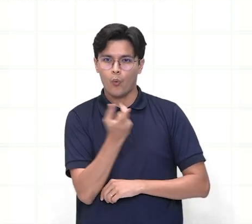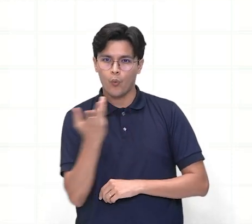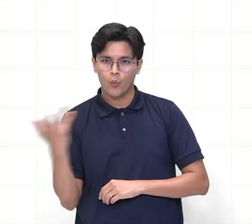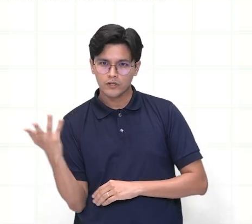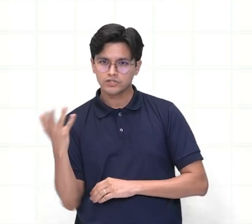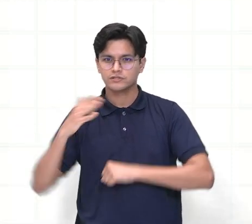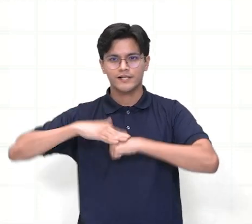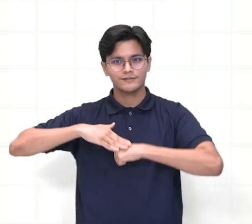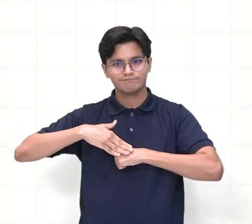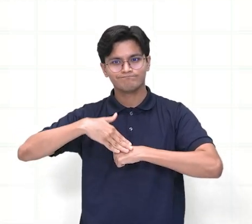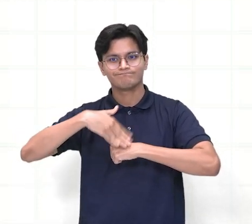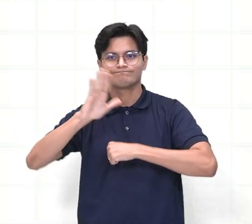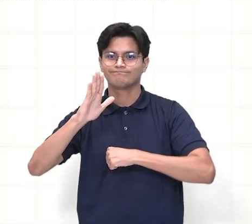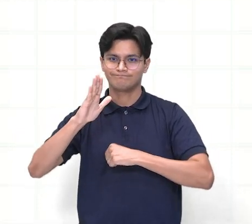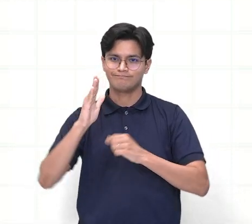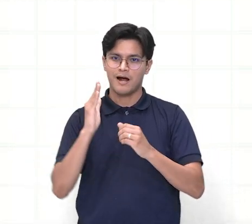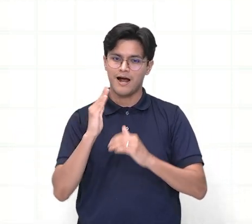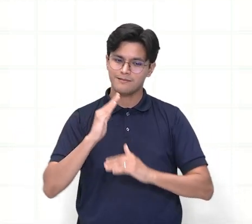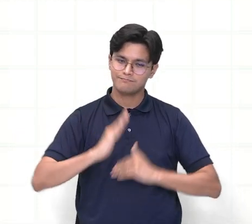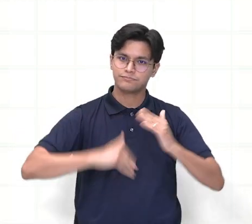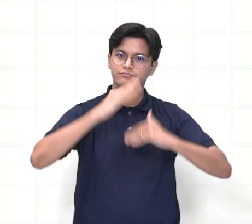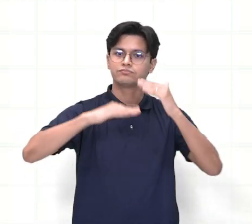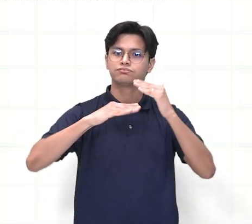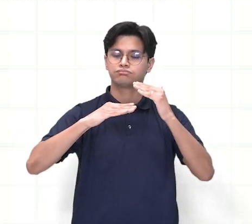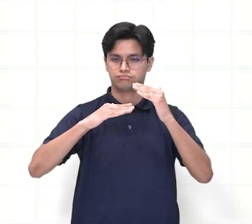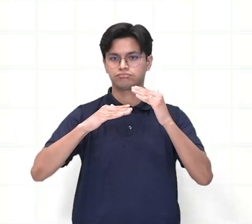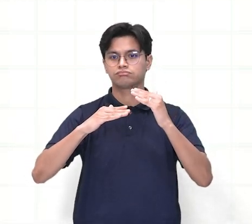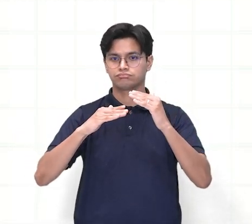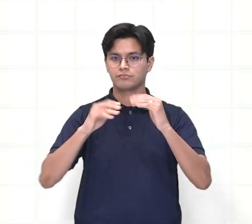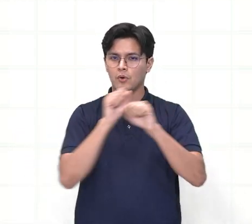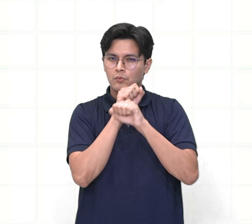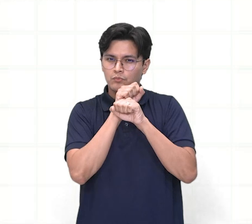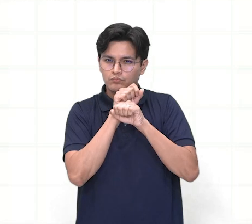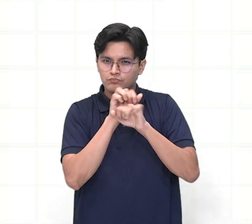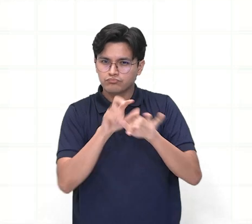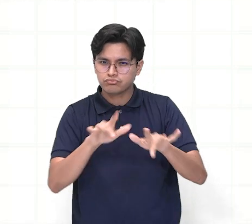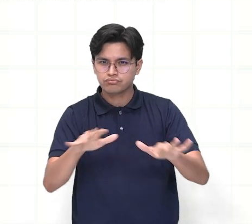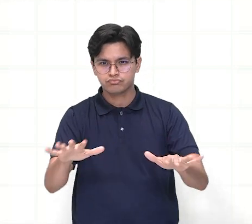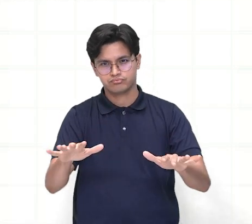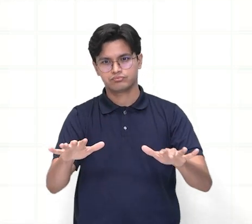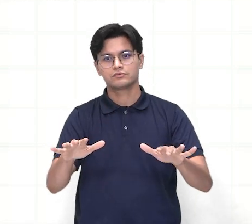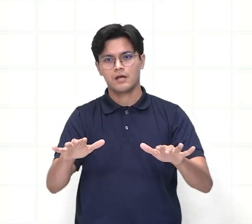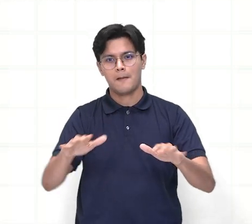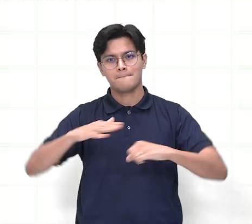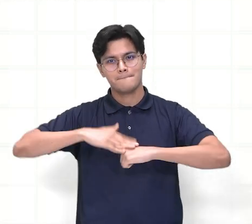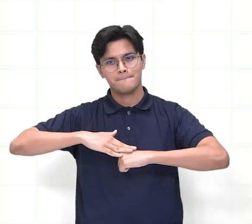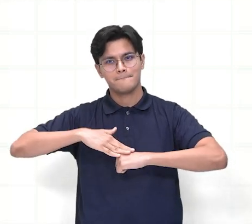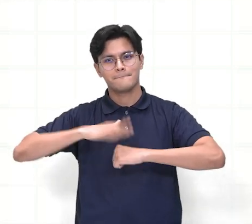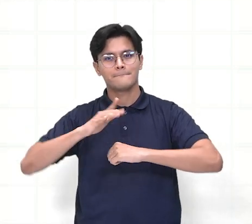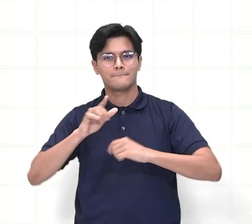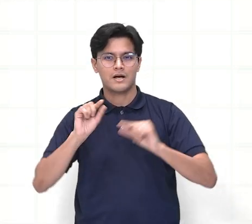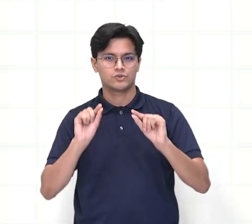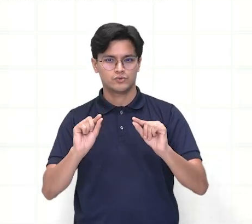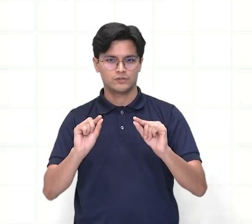determinada doença muito acima